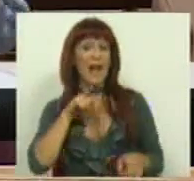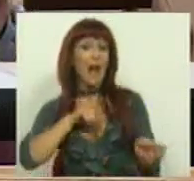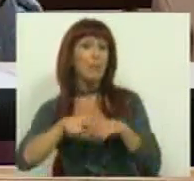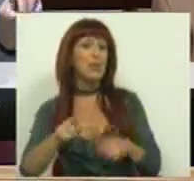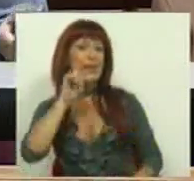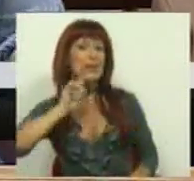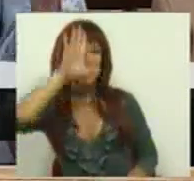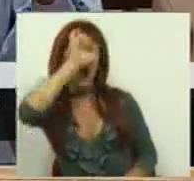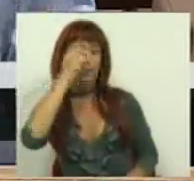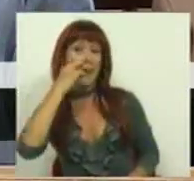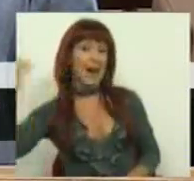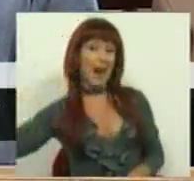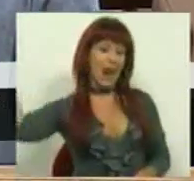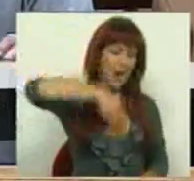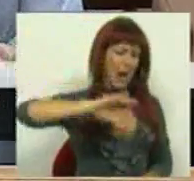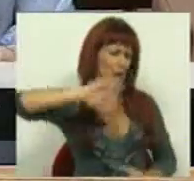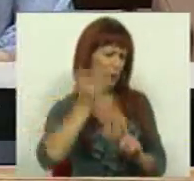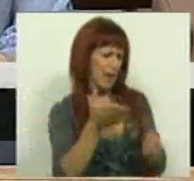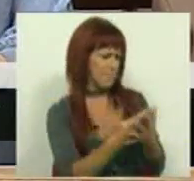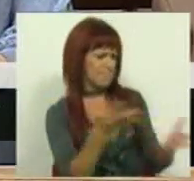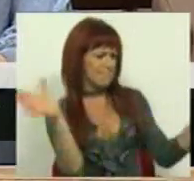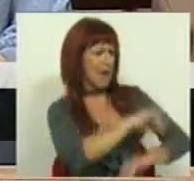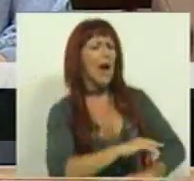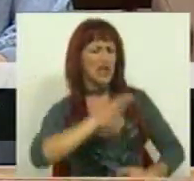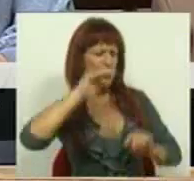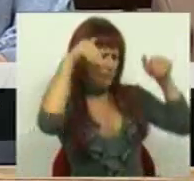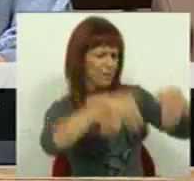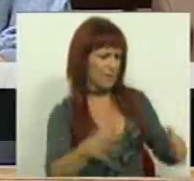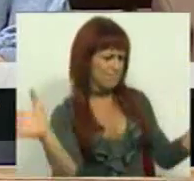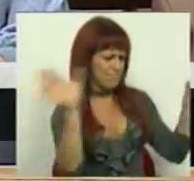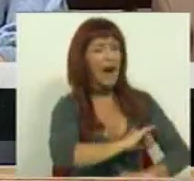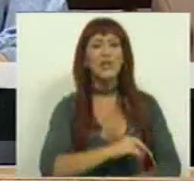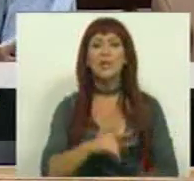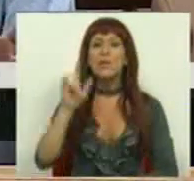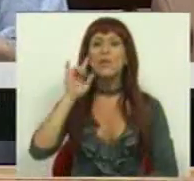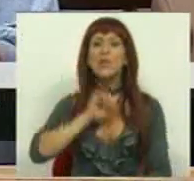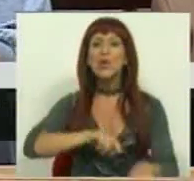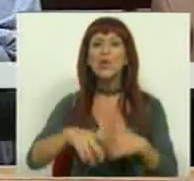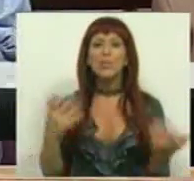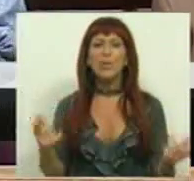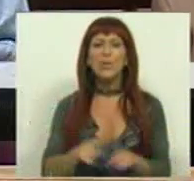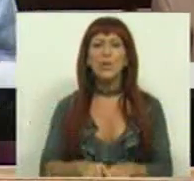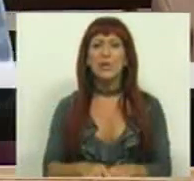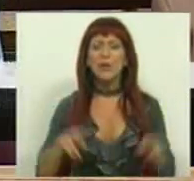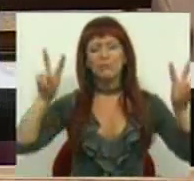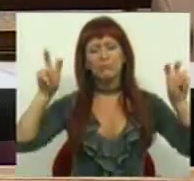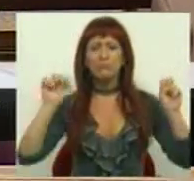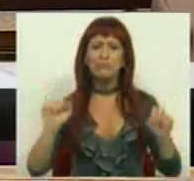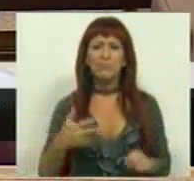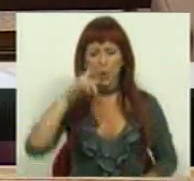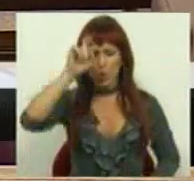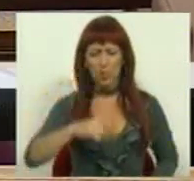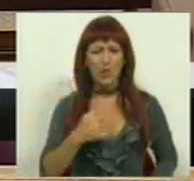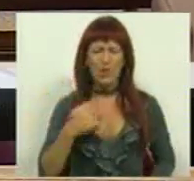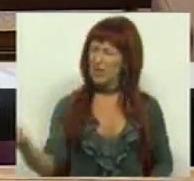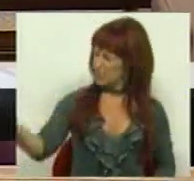política da Sra. Merkel de mais austeridade e de mais recessão. Senhoras e senhores deputados, usando a terminologia do dia,